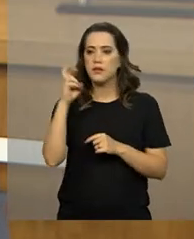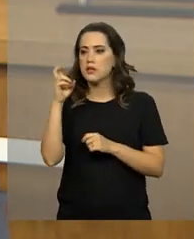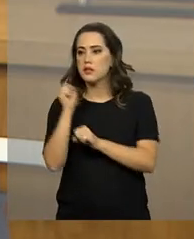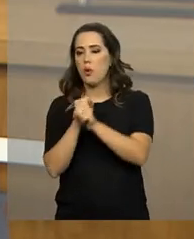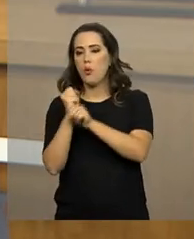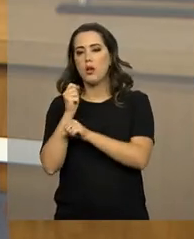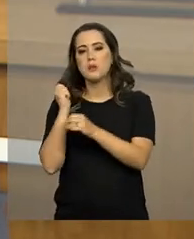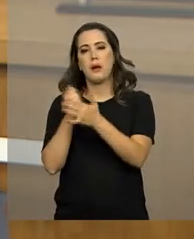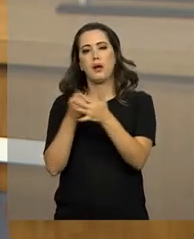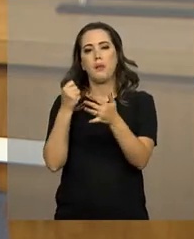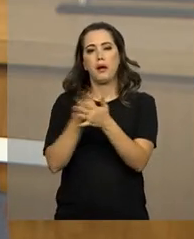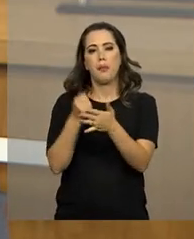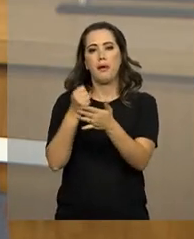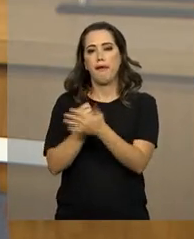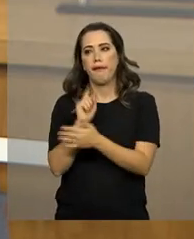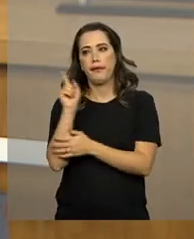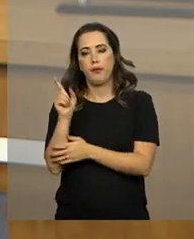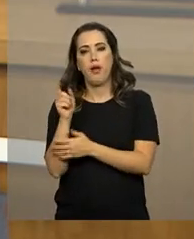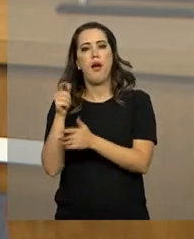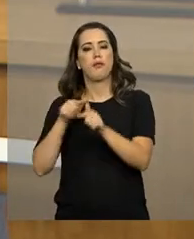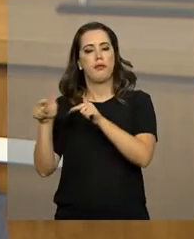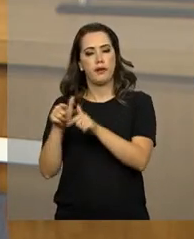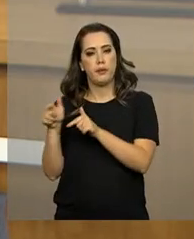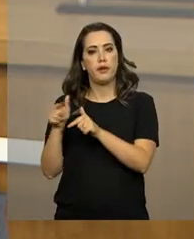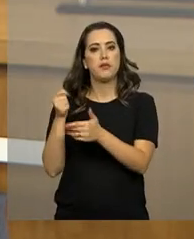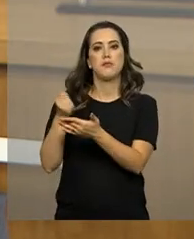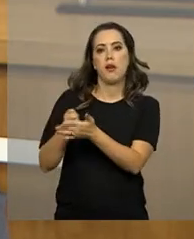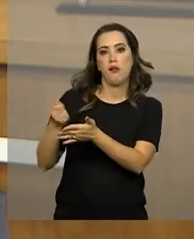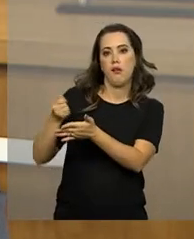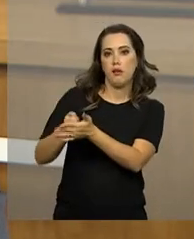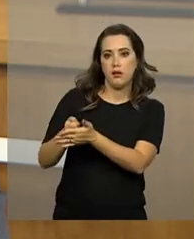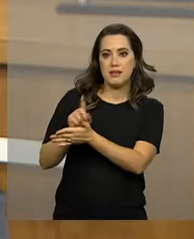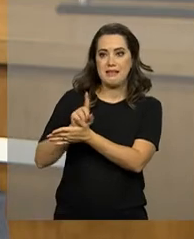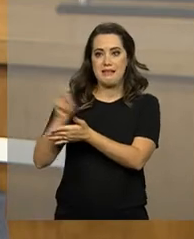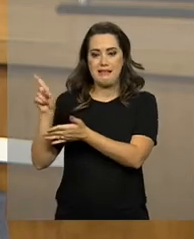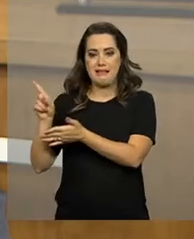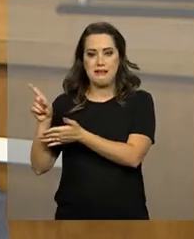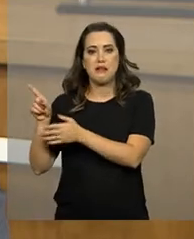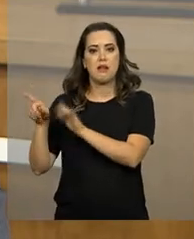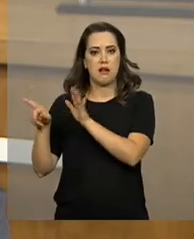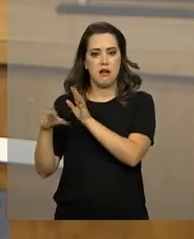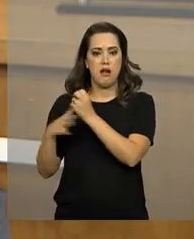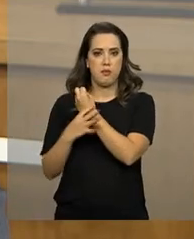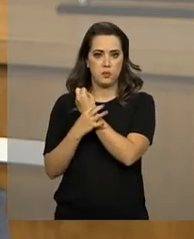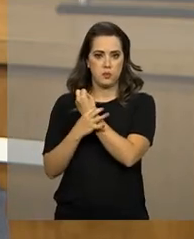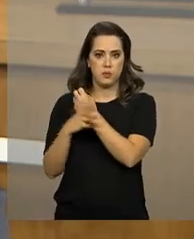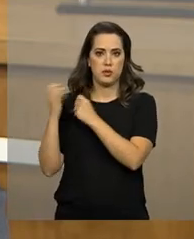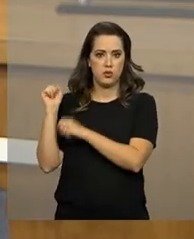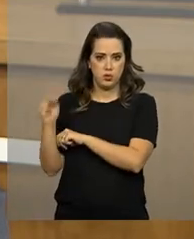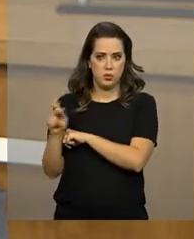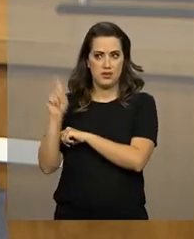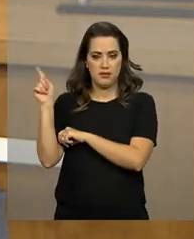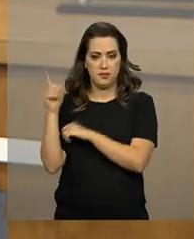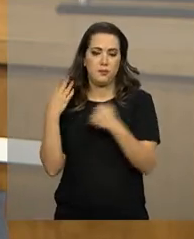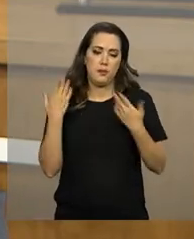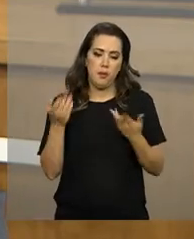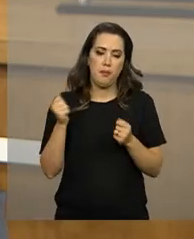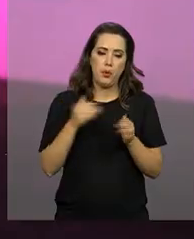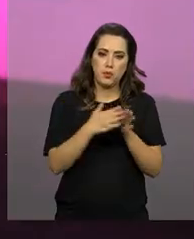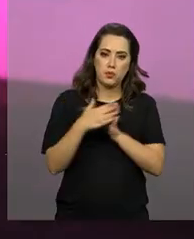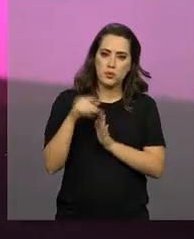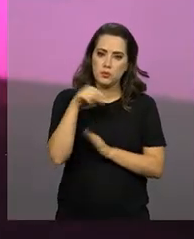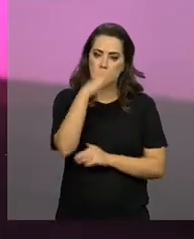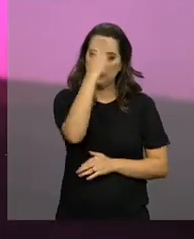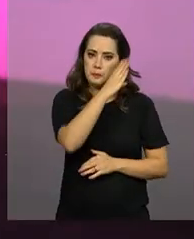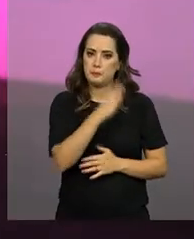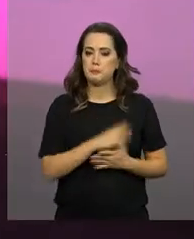trabalhando regularmente e contribuiu para a Social Security americana, ela vai poder pleitear essa contagem.